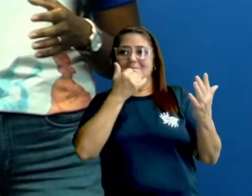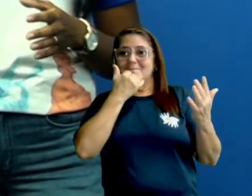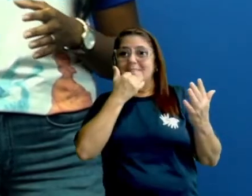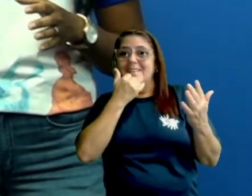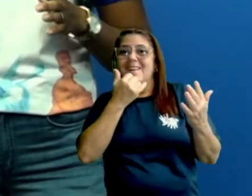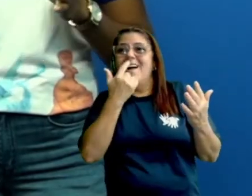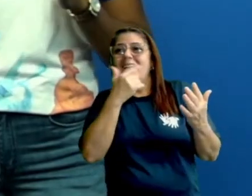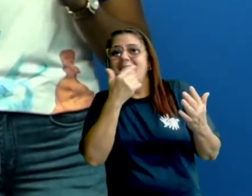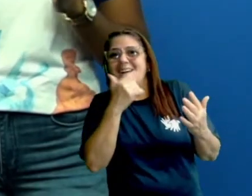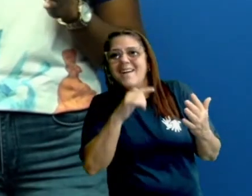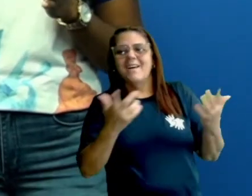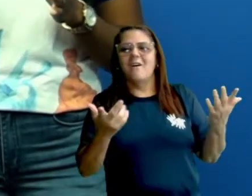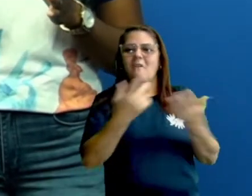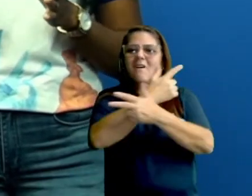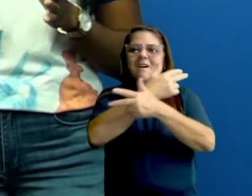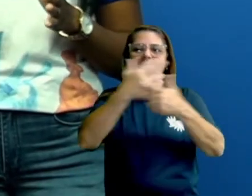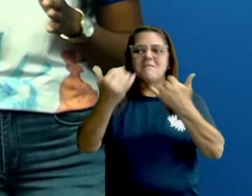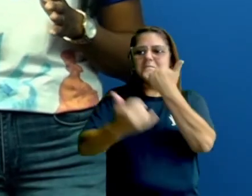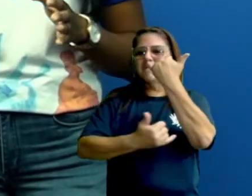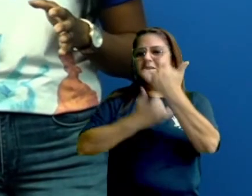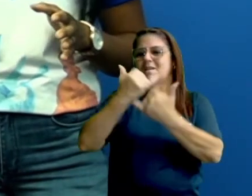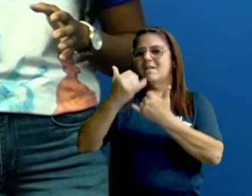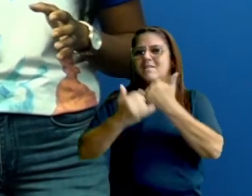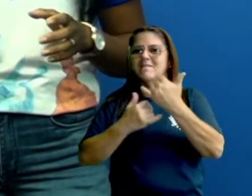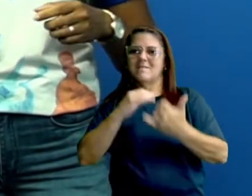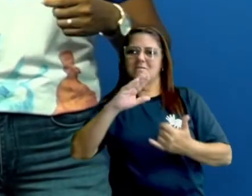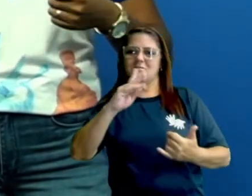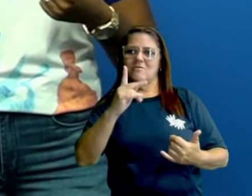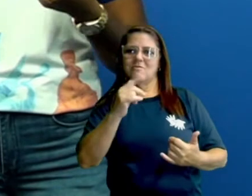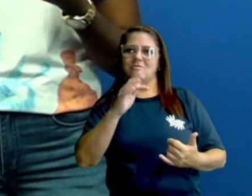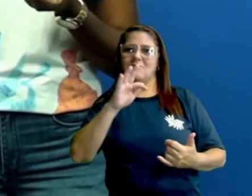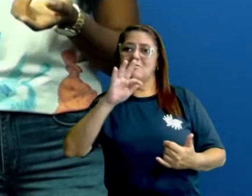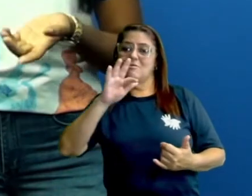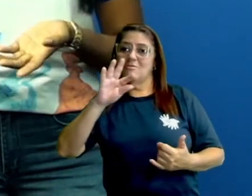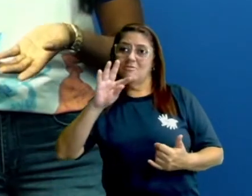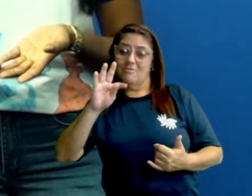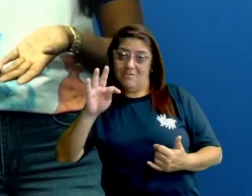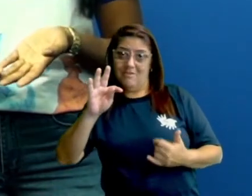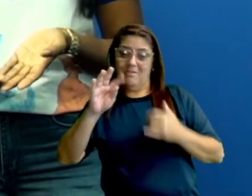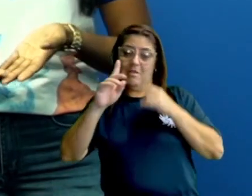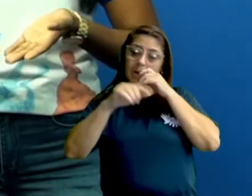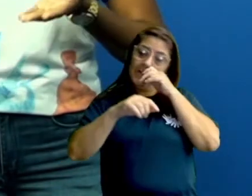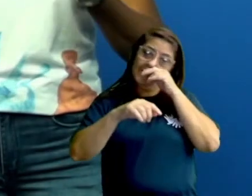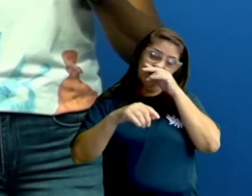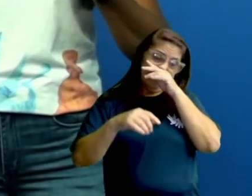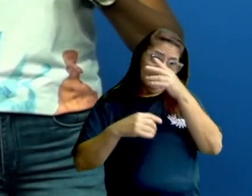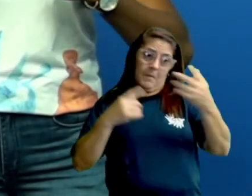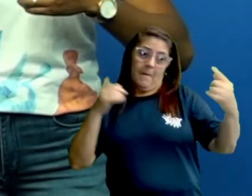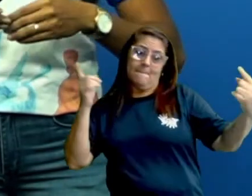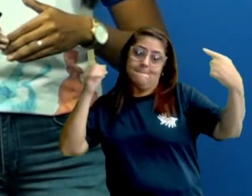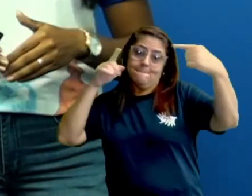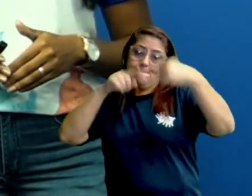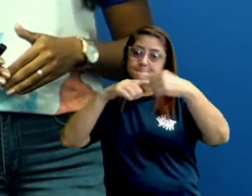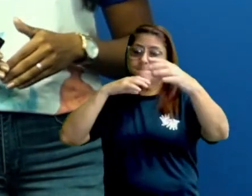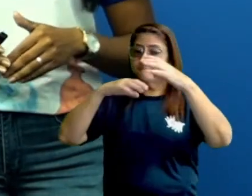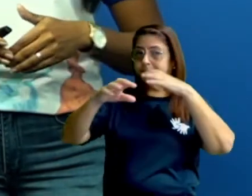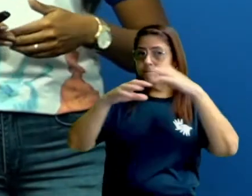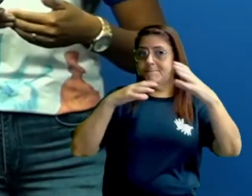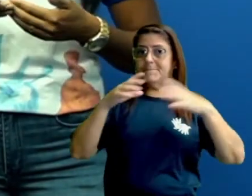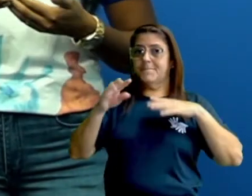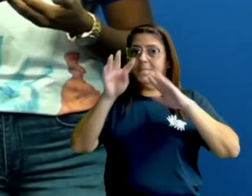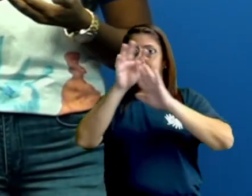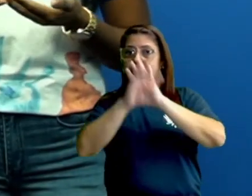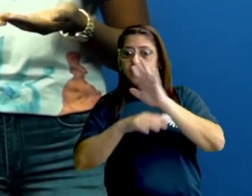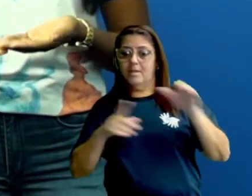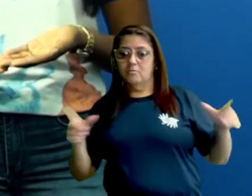teclar. Então, a brincadeira do chat é essa, é deixar você em contato com a pessoa, é produzir textos e